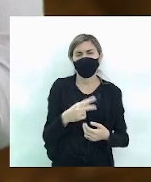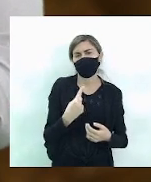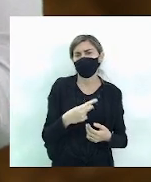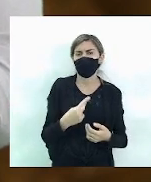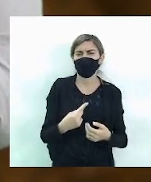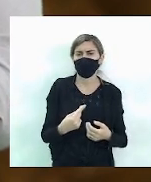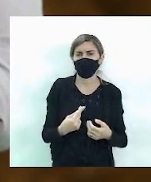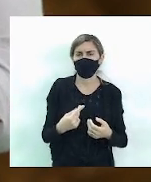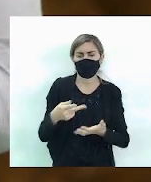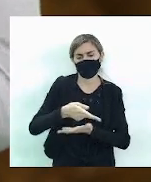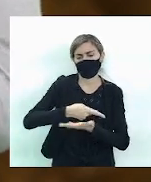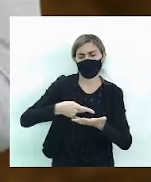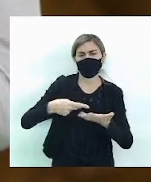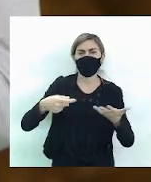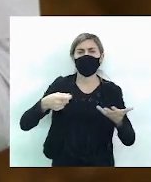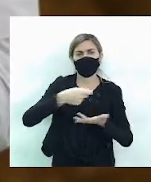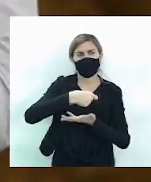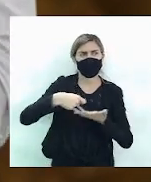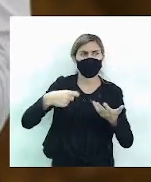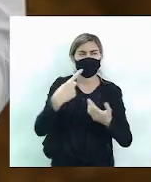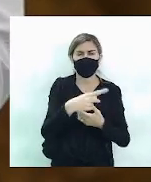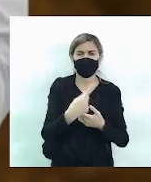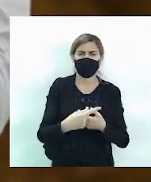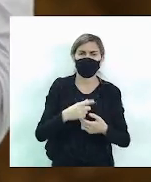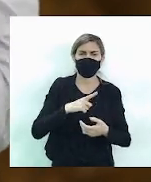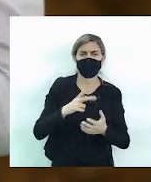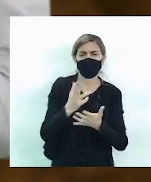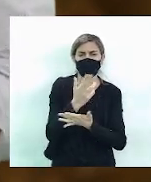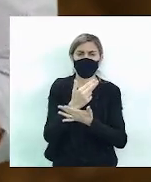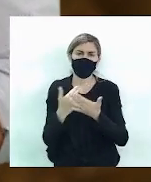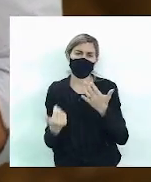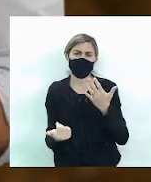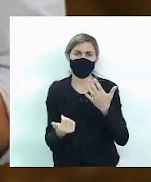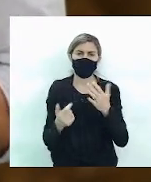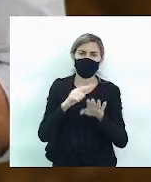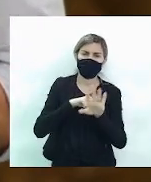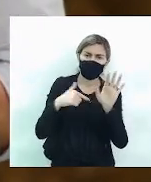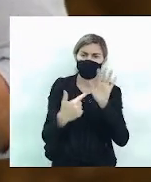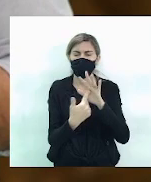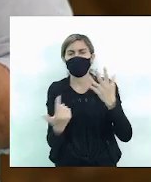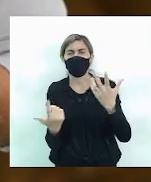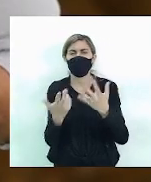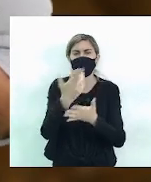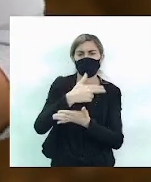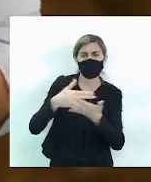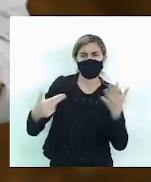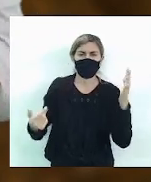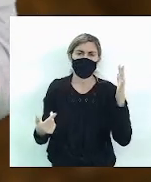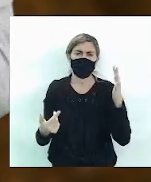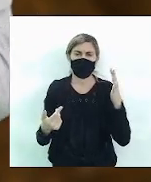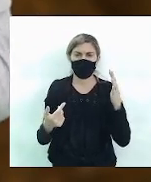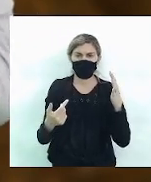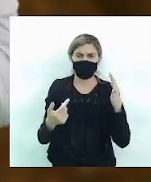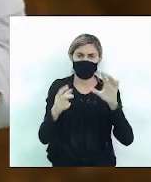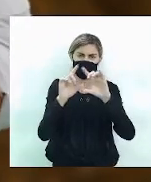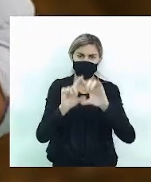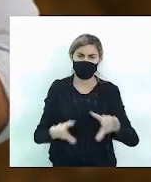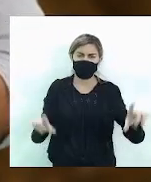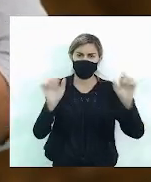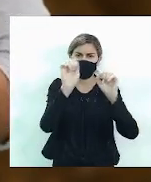a poesia dele é muito cheia de figuras de linguagem. Peculiaridade. Não é? Então, as figuras de linguagem